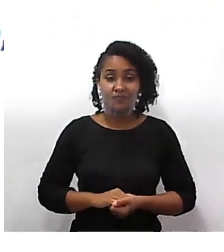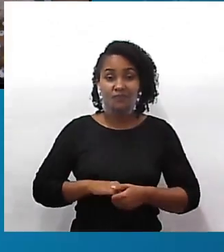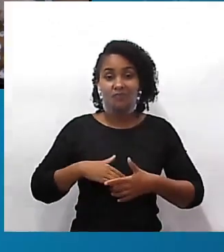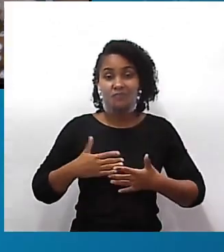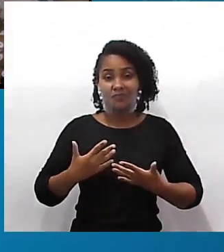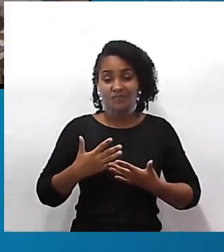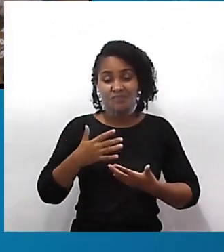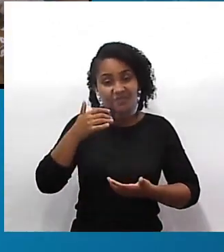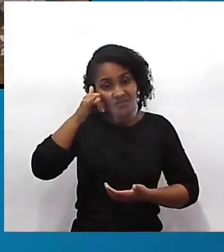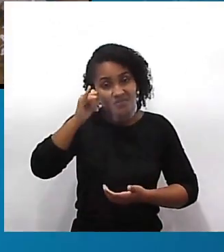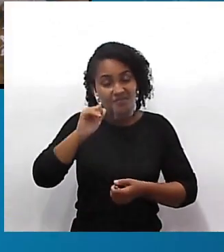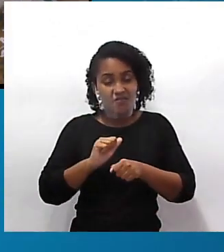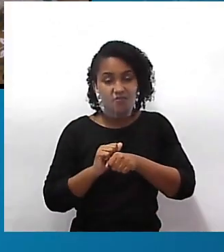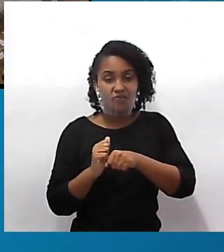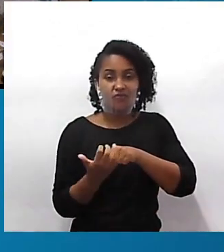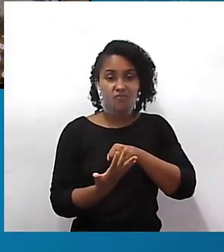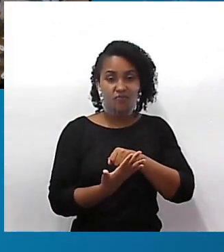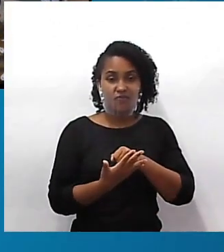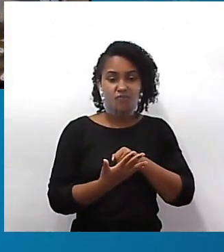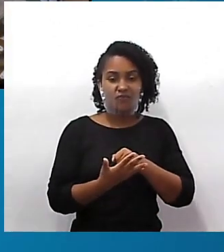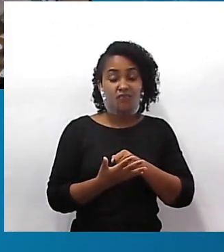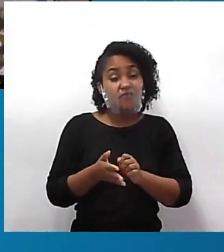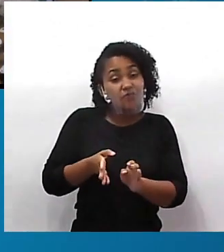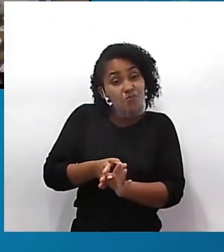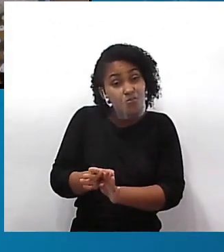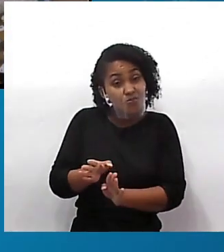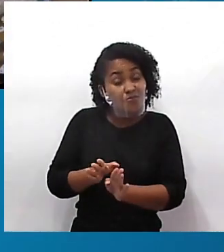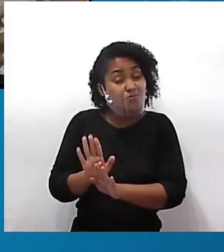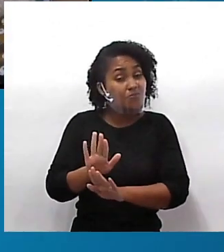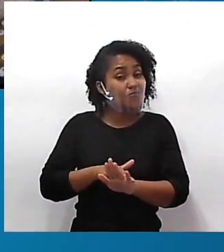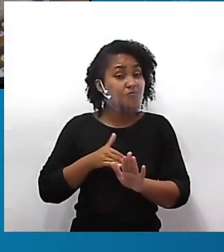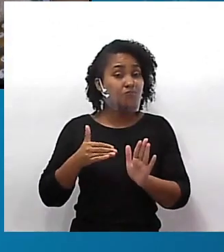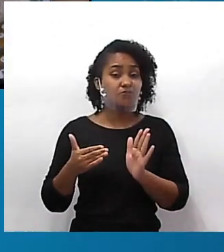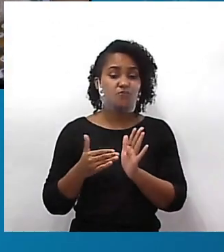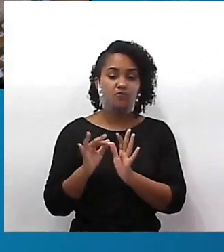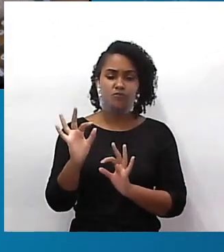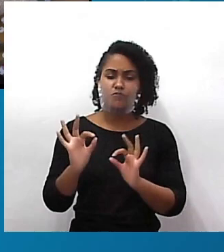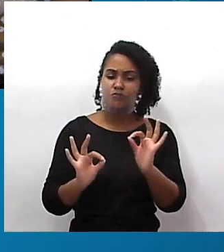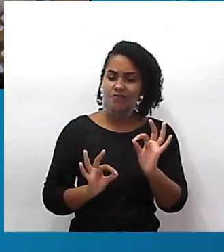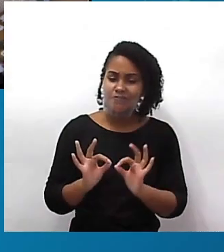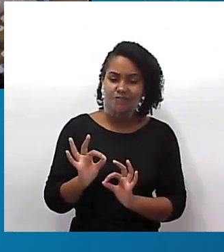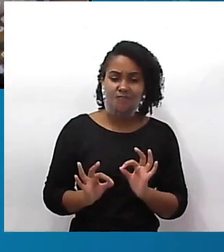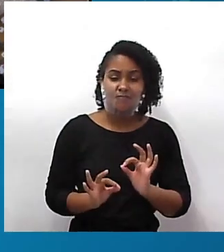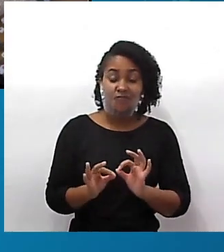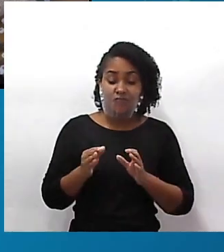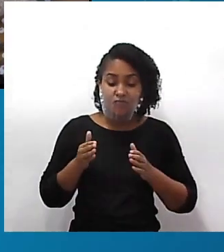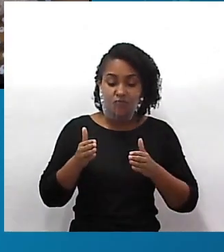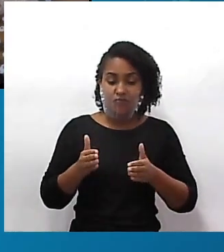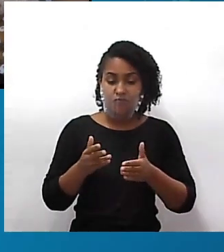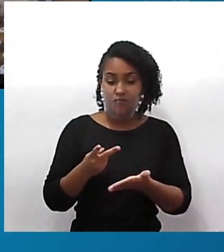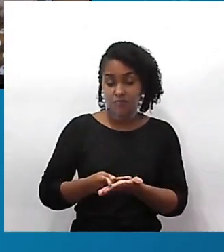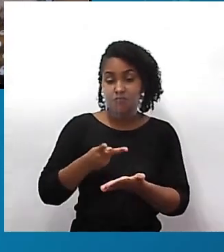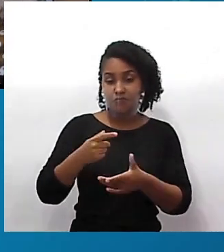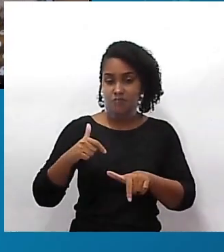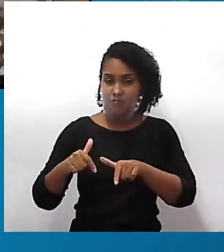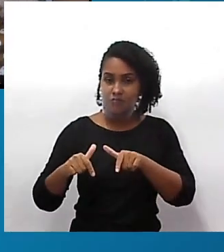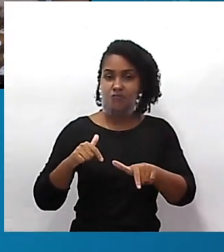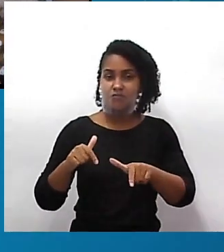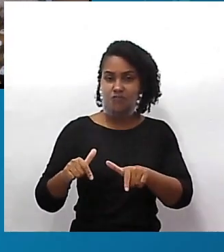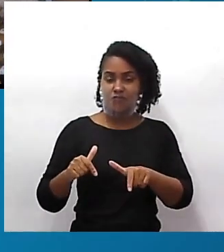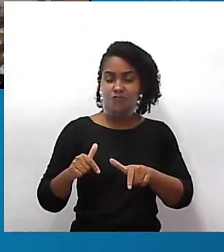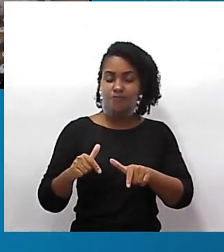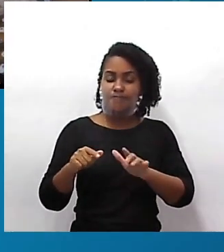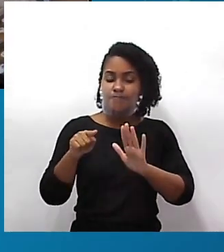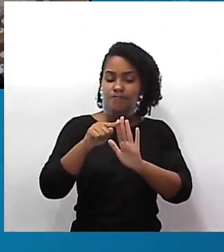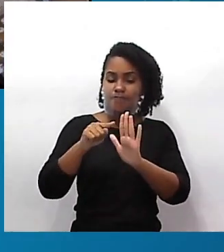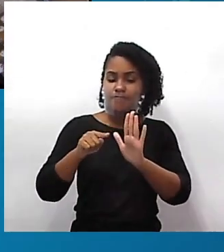Prevenção da Covid. Recomenda-se que todas as organizações em funcionamento desenvolvam um